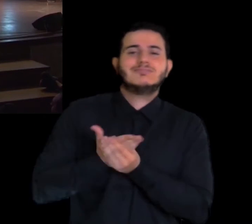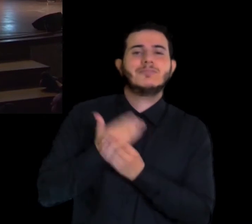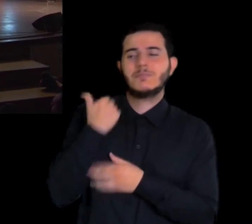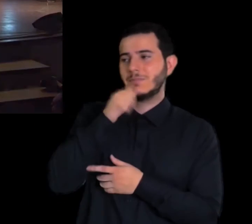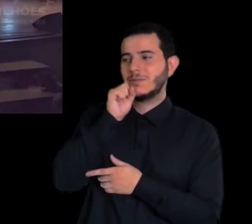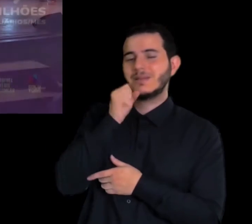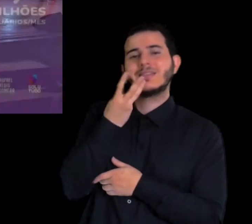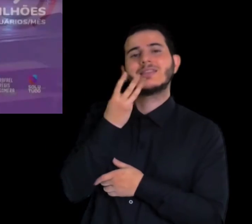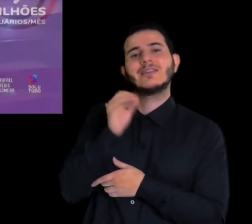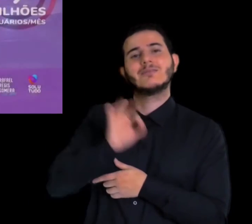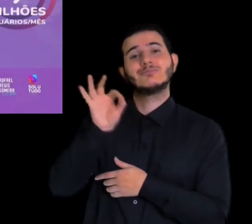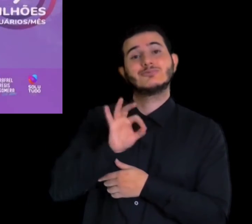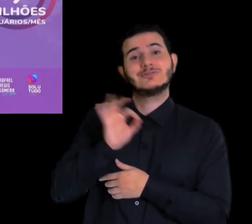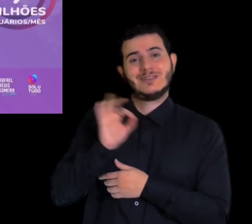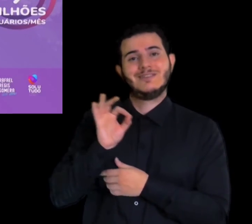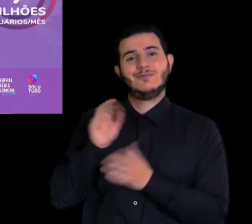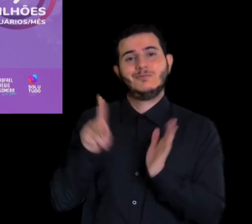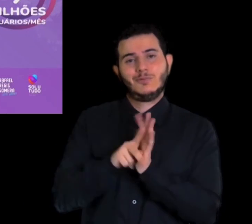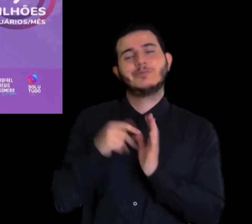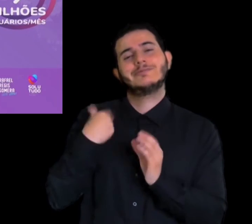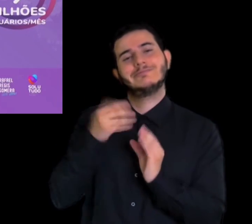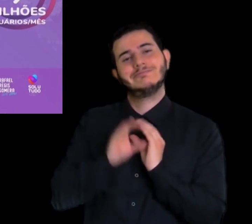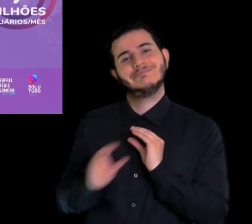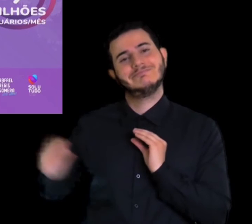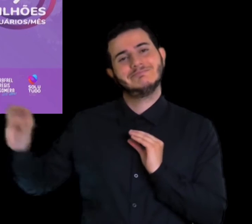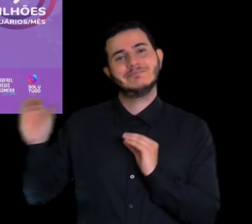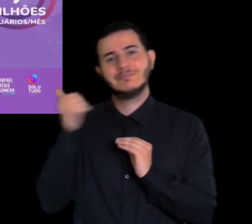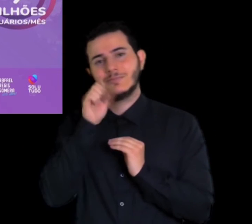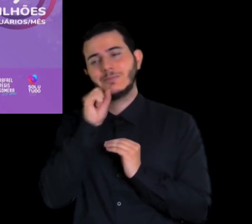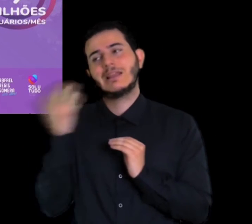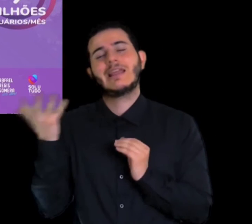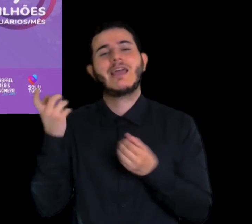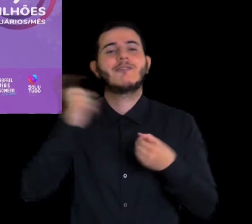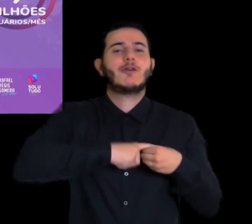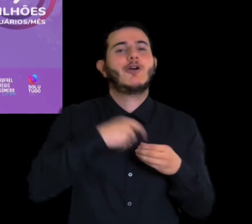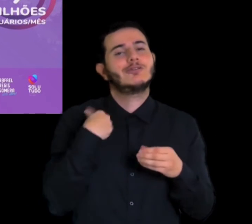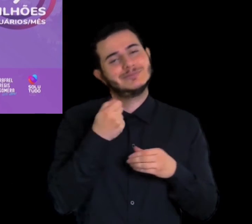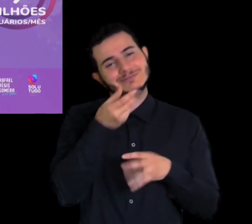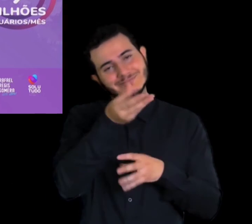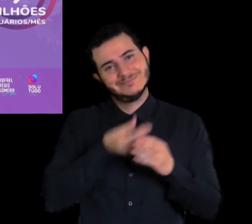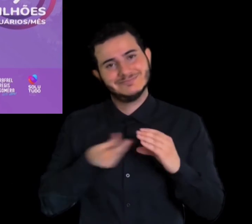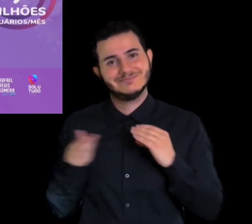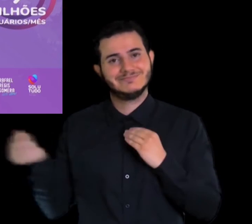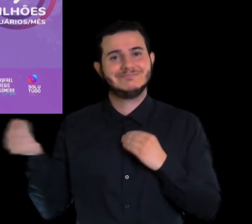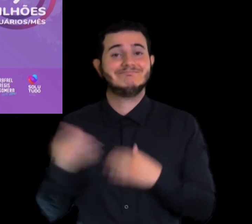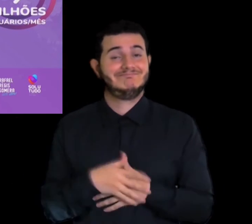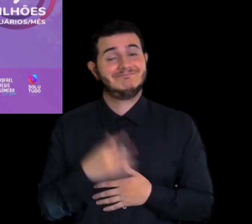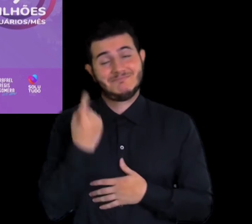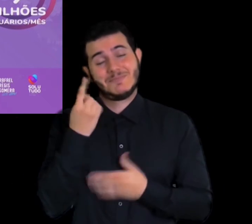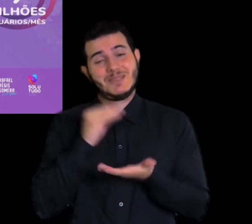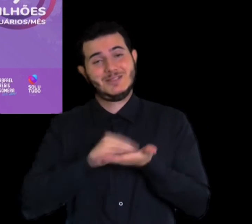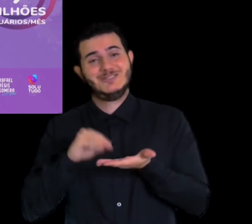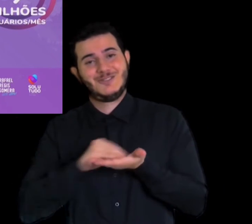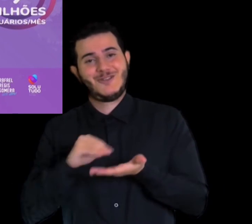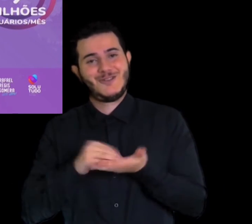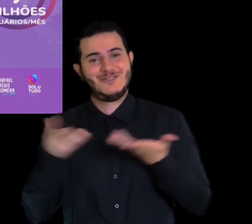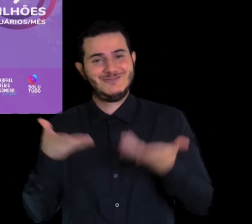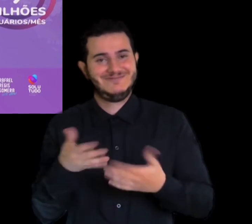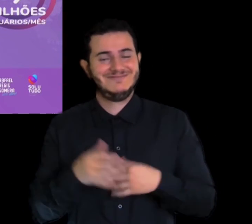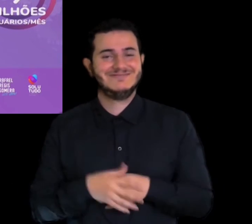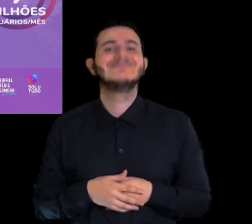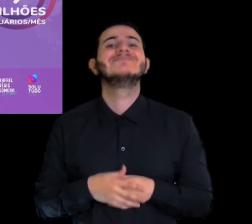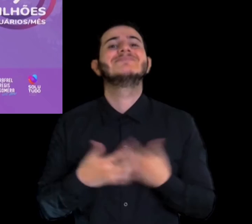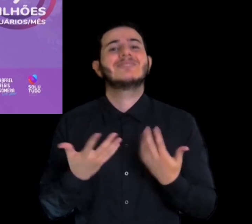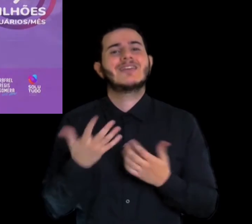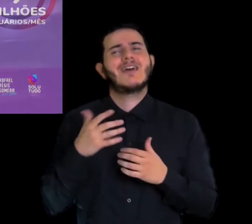mãe, 30% do investimento inicial é dela, que ela acabou de passar, e ela quer de volta. Então, esse é o primeiro escritório que a gente teve.